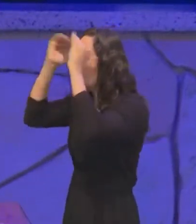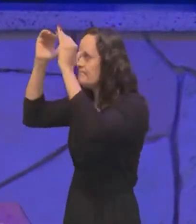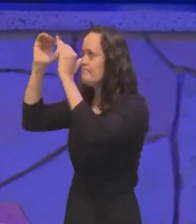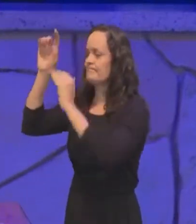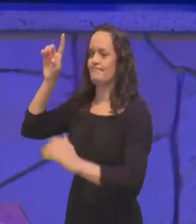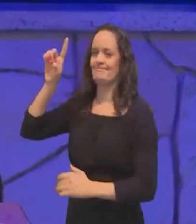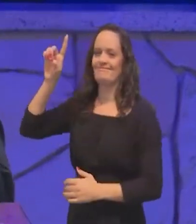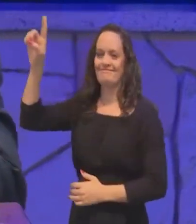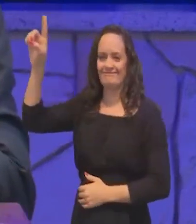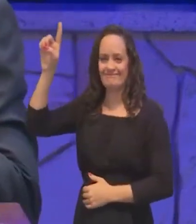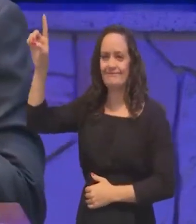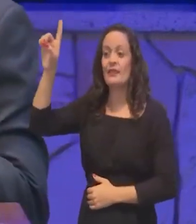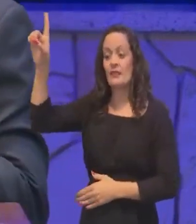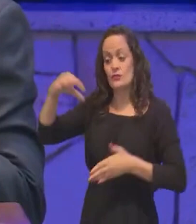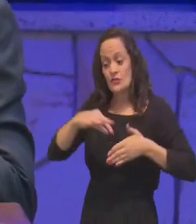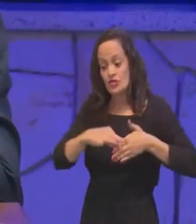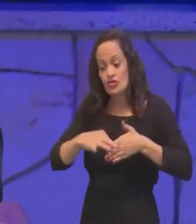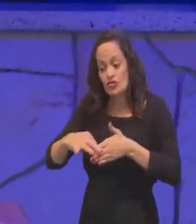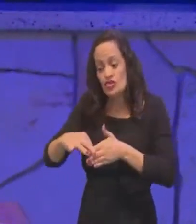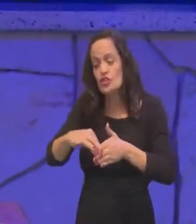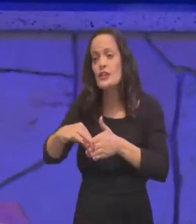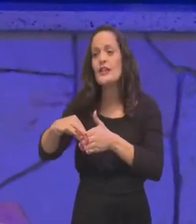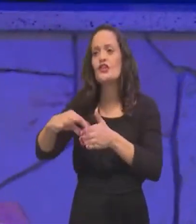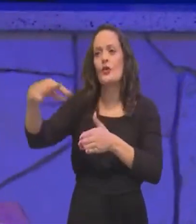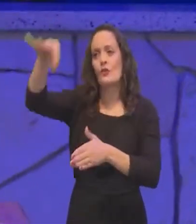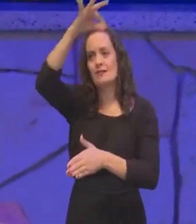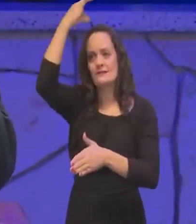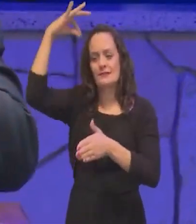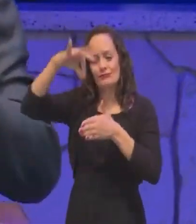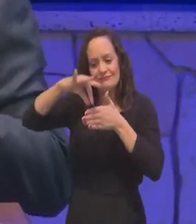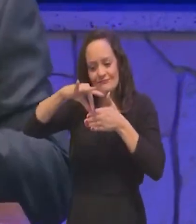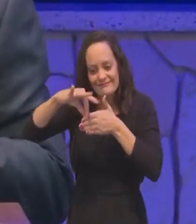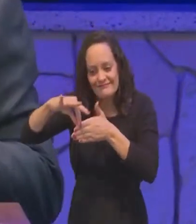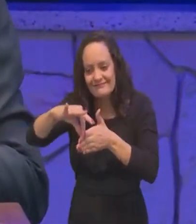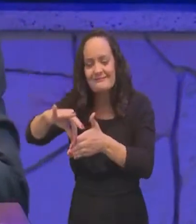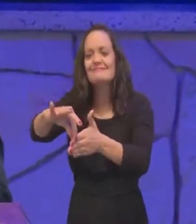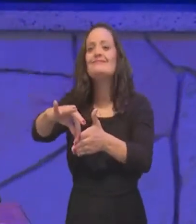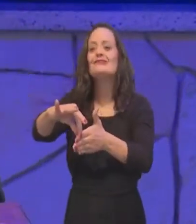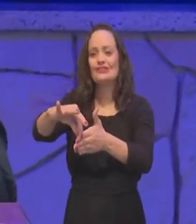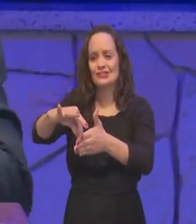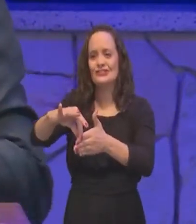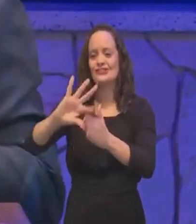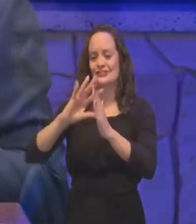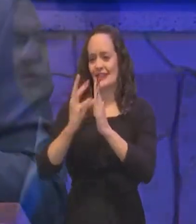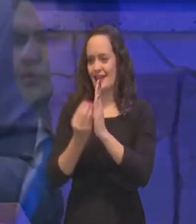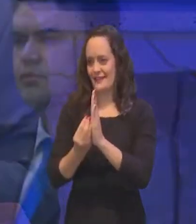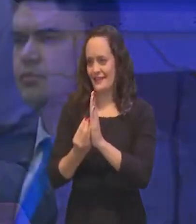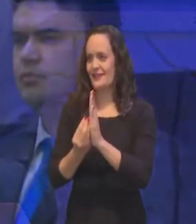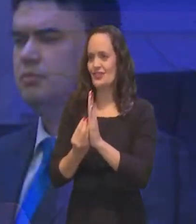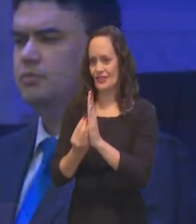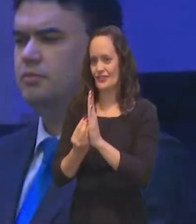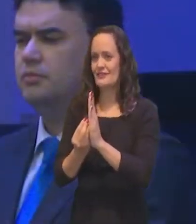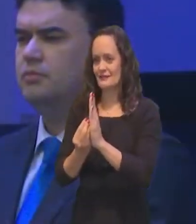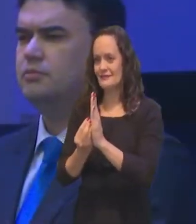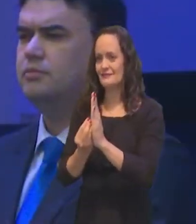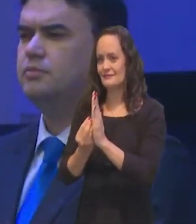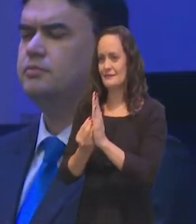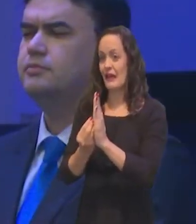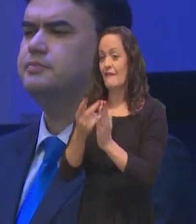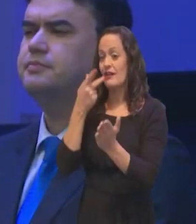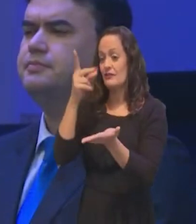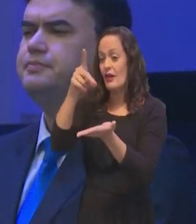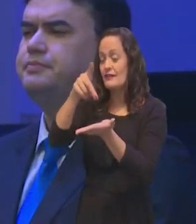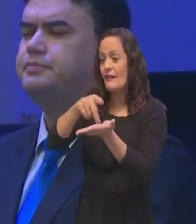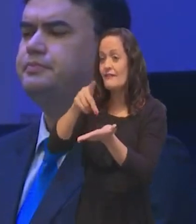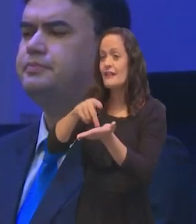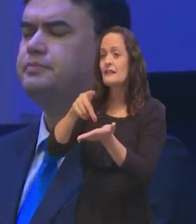por meio da direção do Espírito Santo. E uma das provas de autenticidade da igreja e de veracidade da igreja é